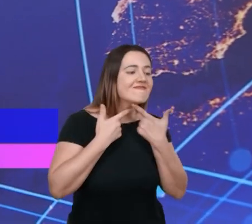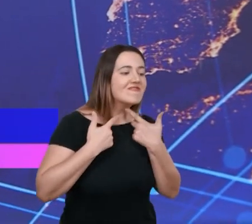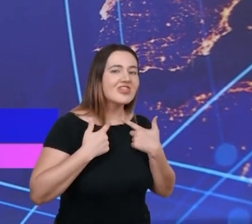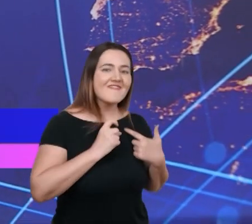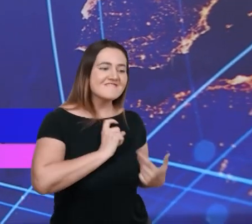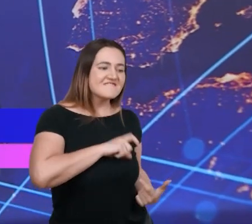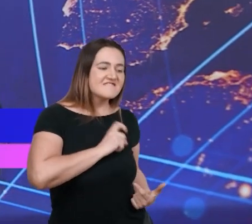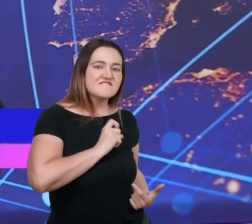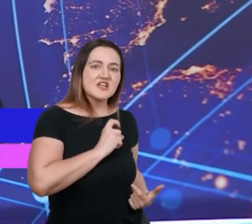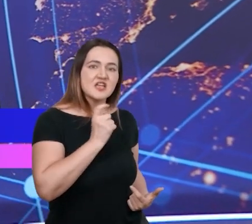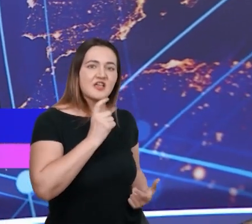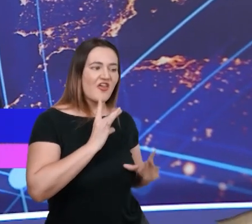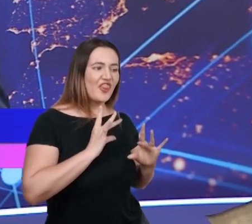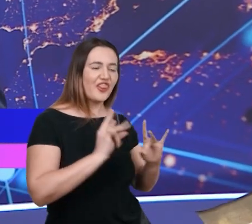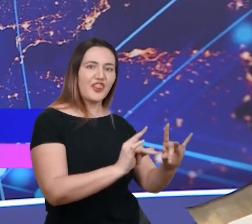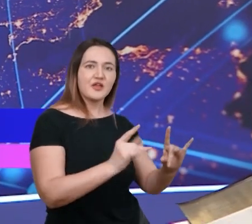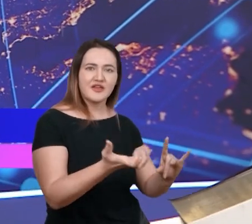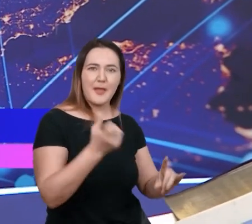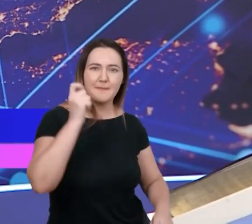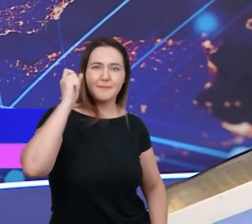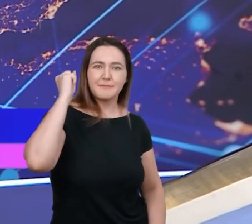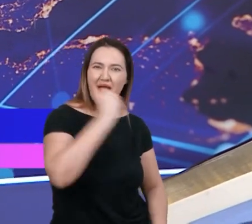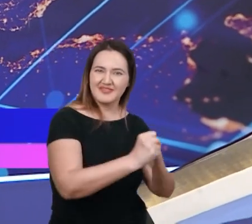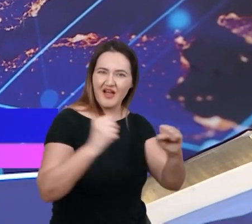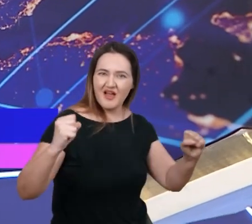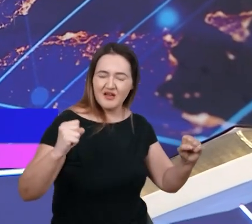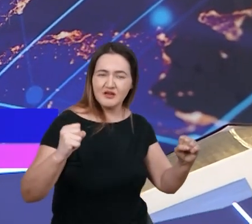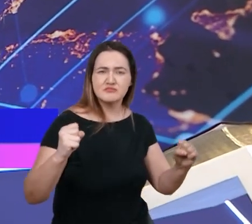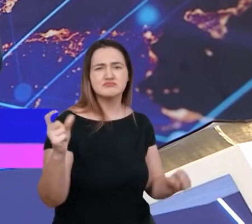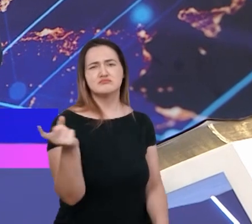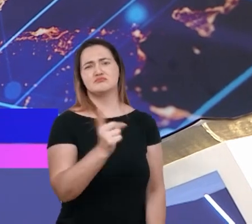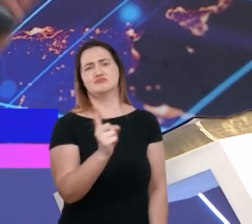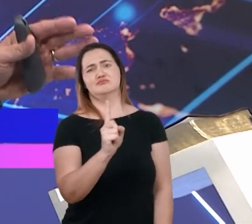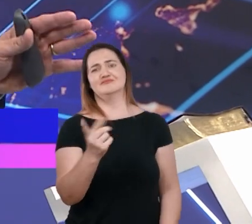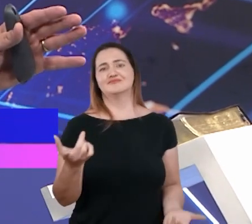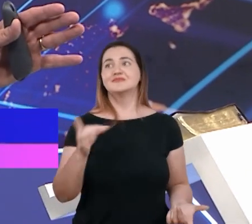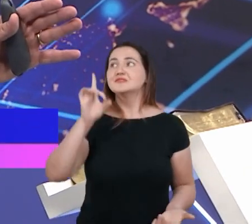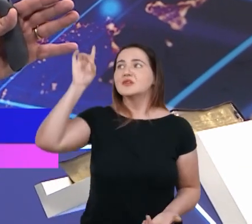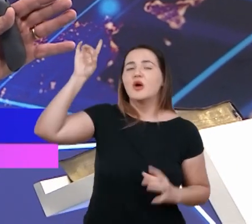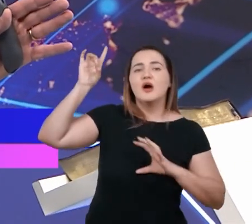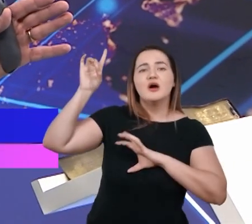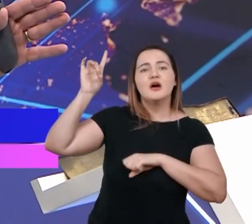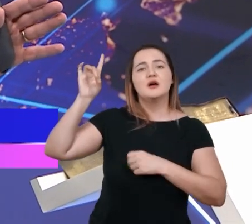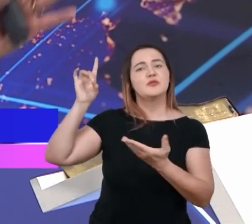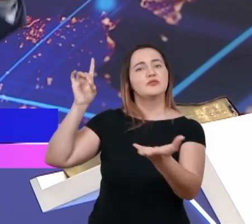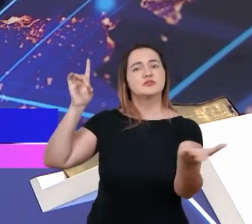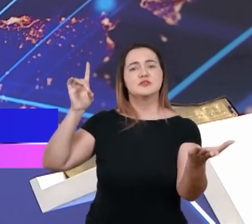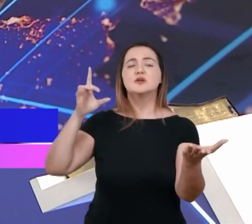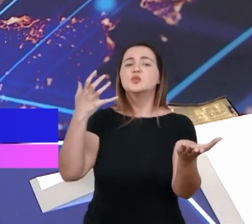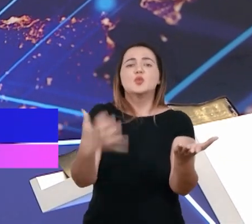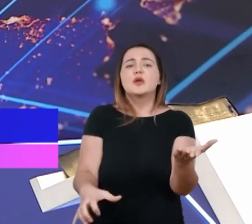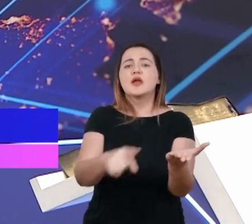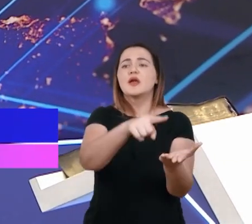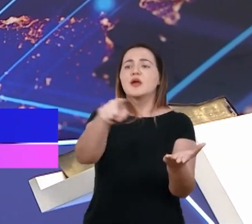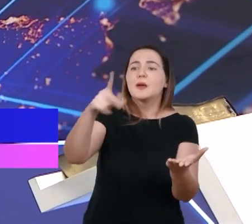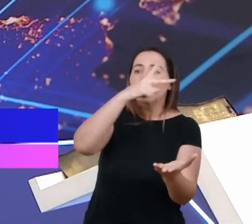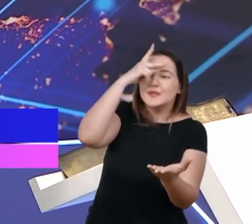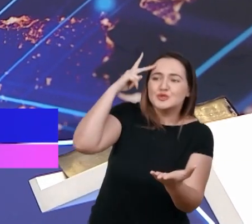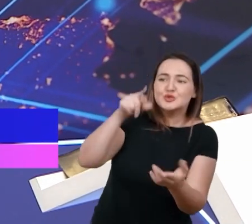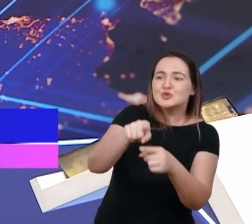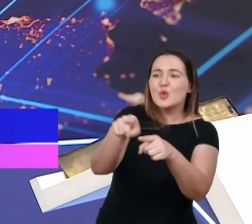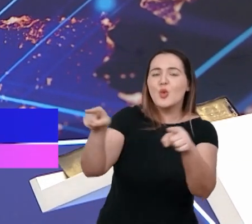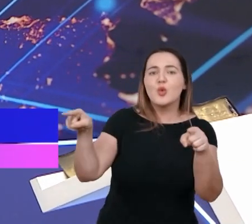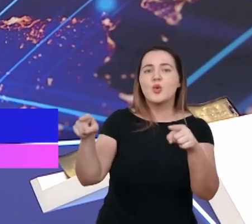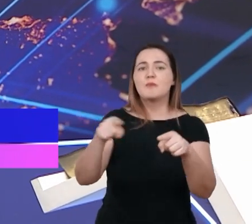Deus não se alegra com a sua condenação. Deus não quer que você sofra as consequências do lago